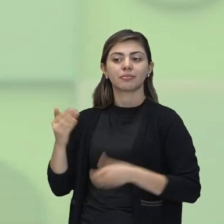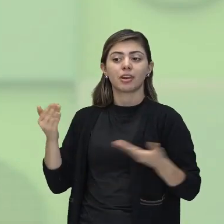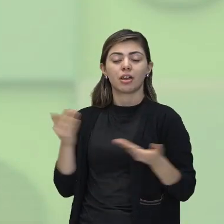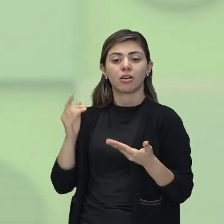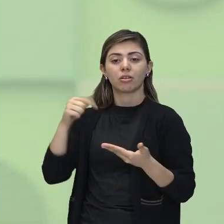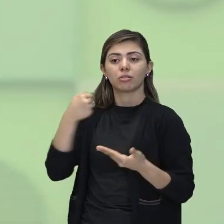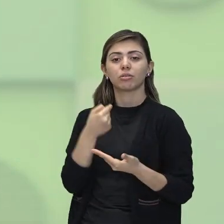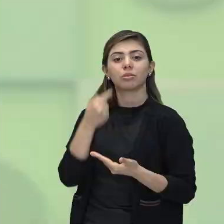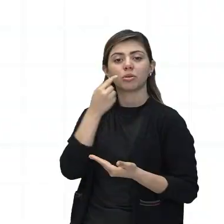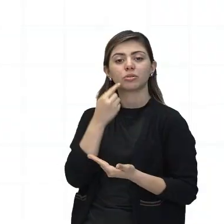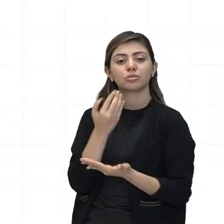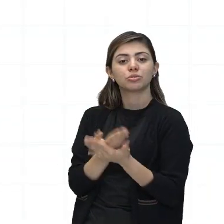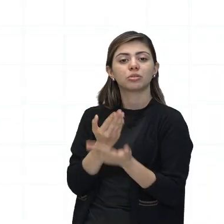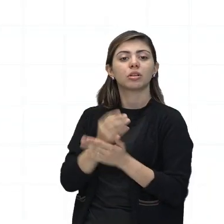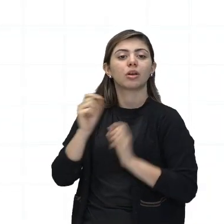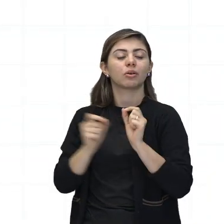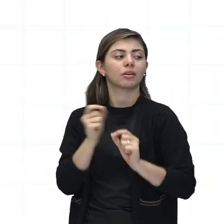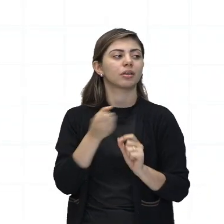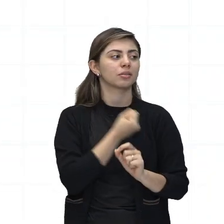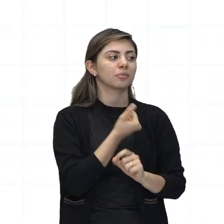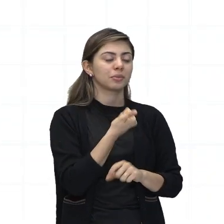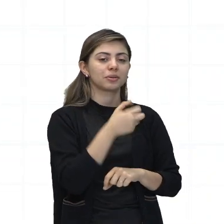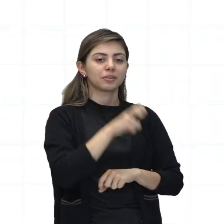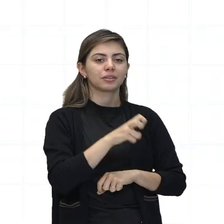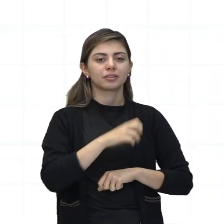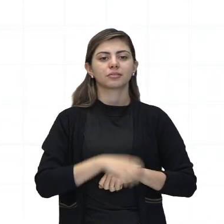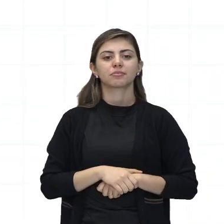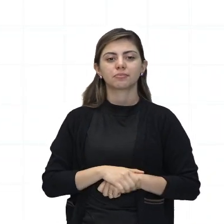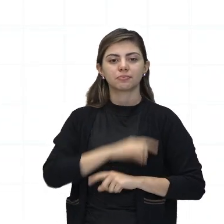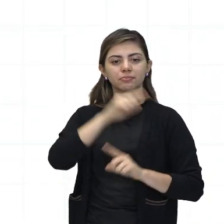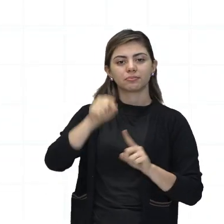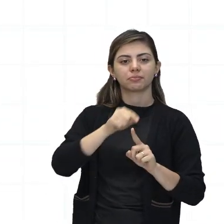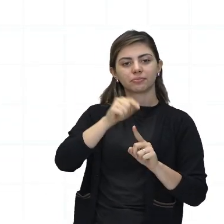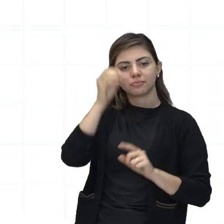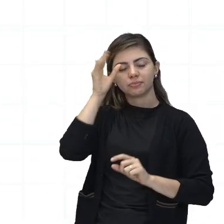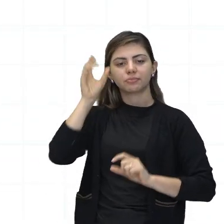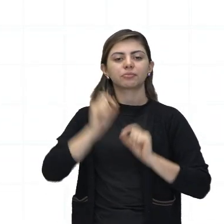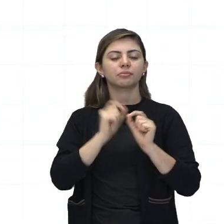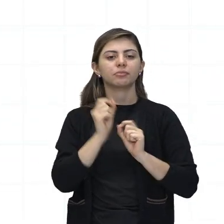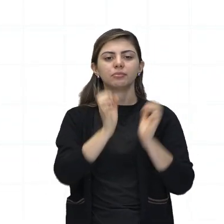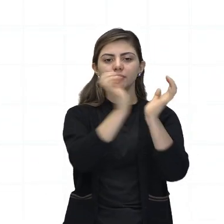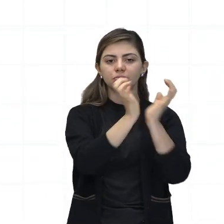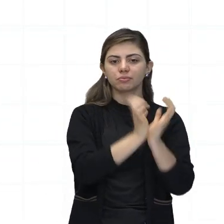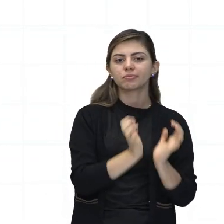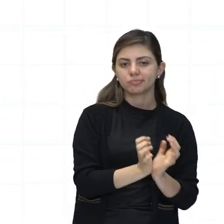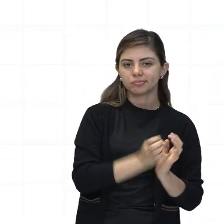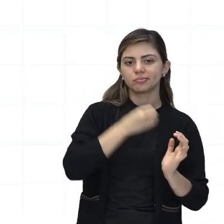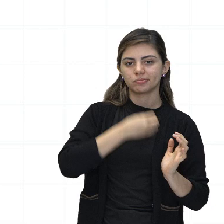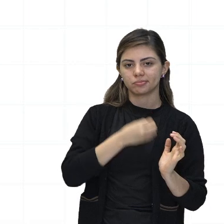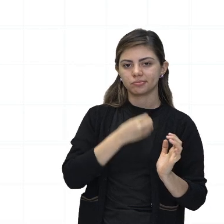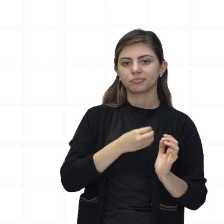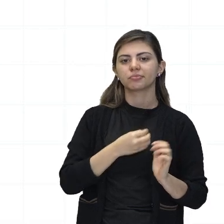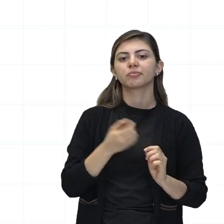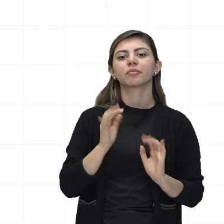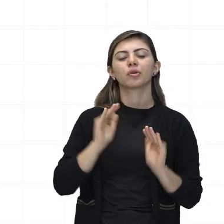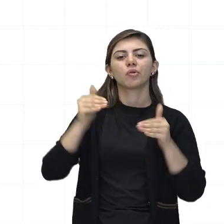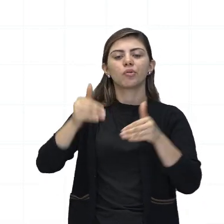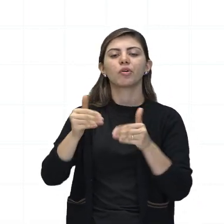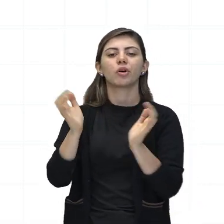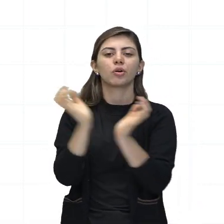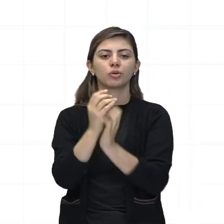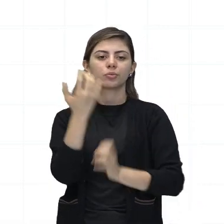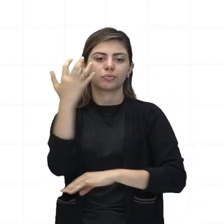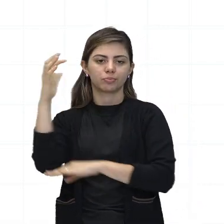que temos na nossa aula 15. Objeto de conhecimento, classificação dos seres vivos,